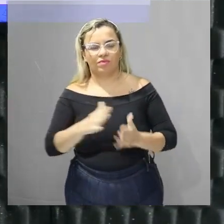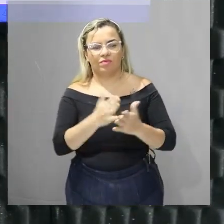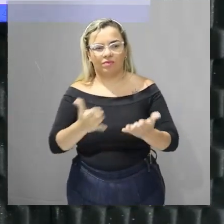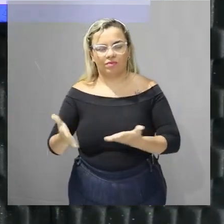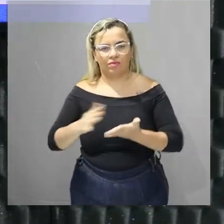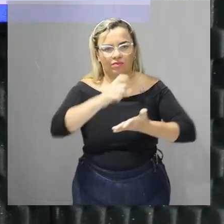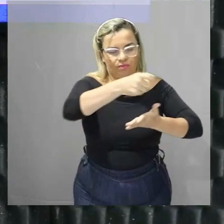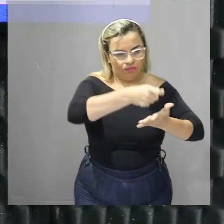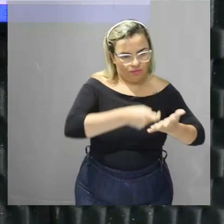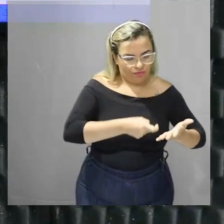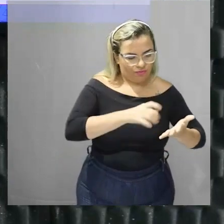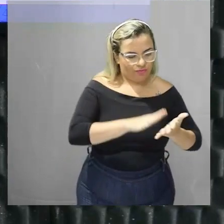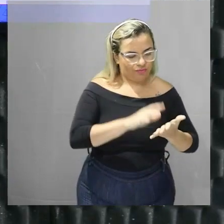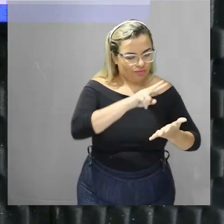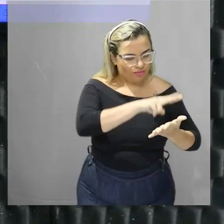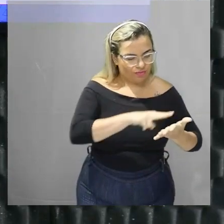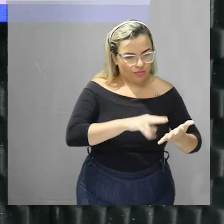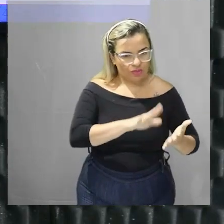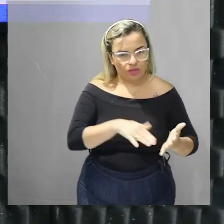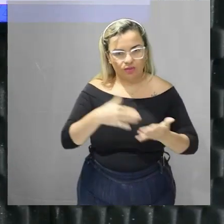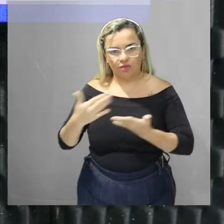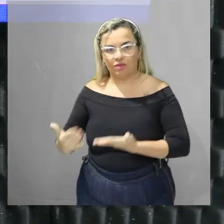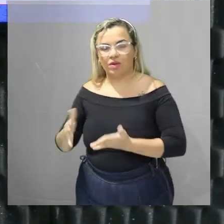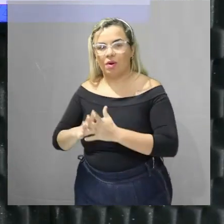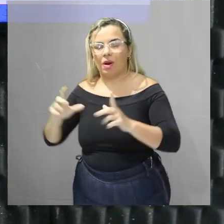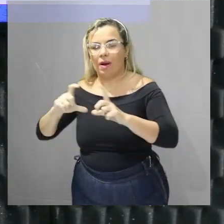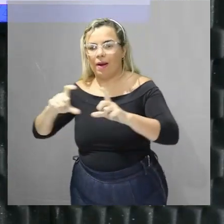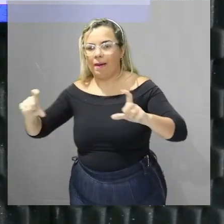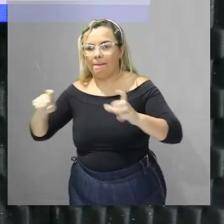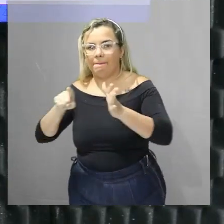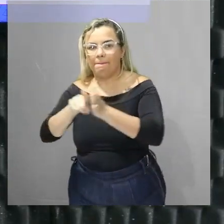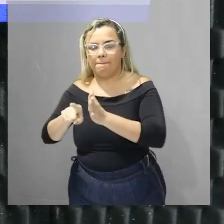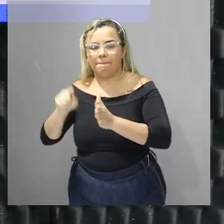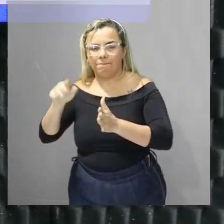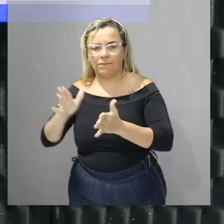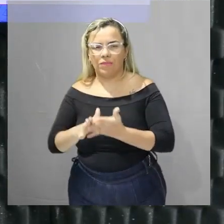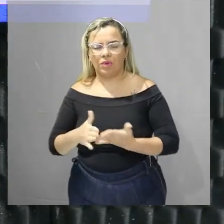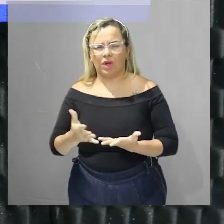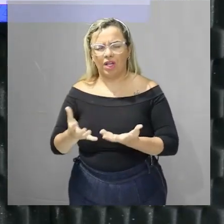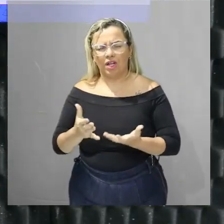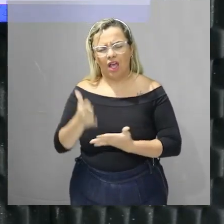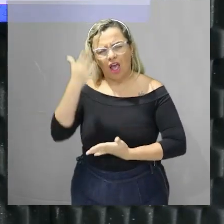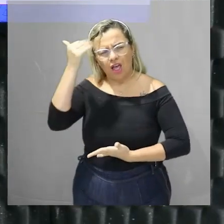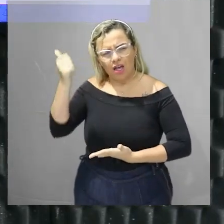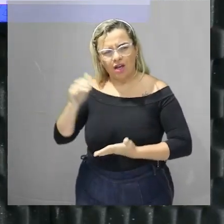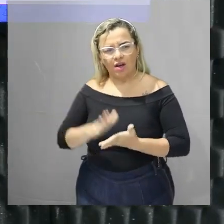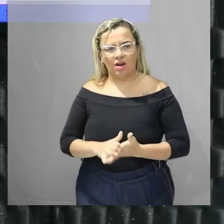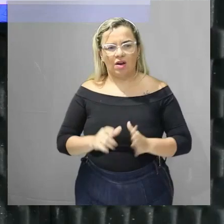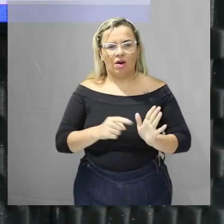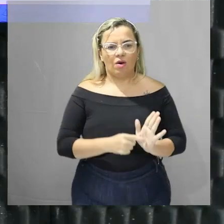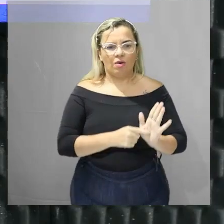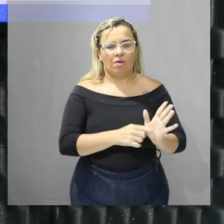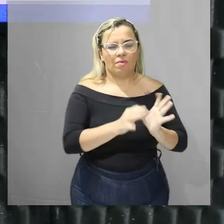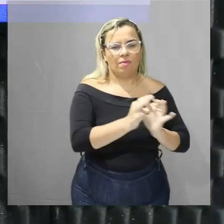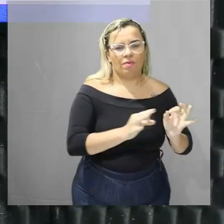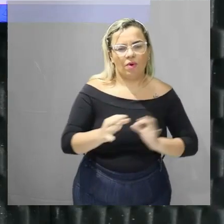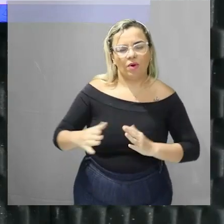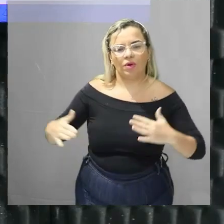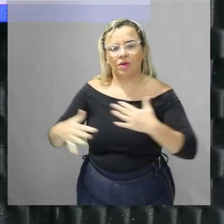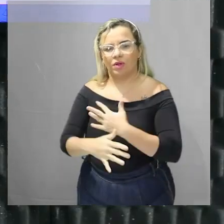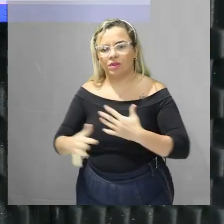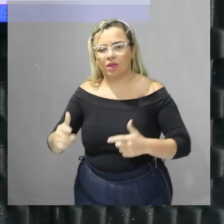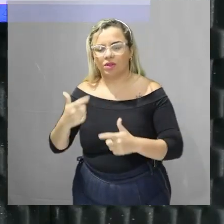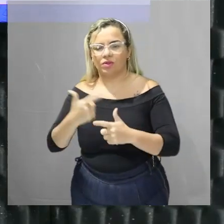texto motivador. Vamos para o comando, vamos entender aqui o que o comando quer saber. Diz o seguinte, ó, galera, o modelo de planejamento